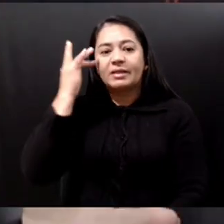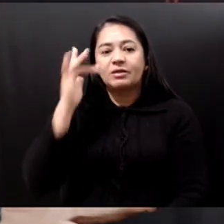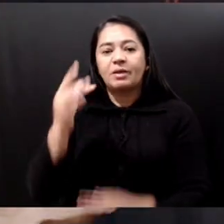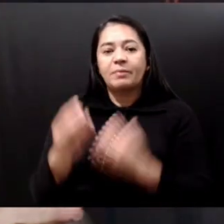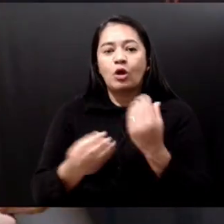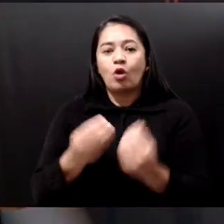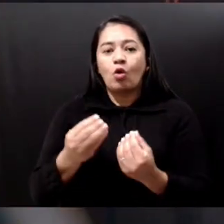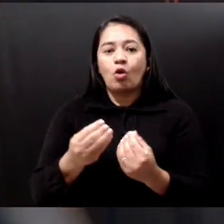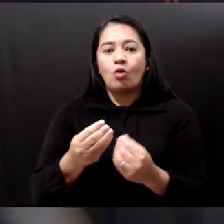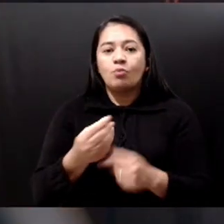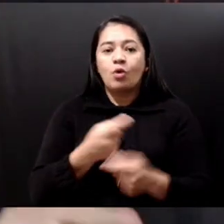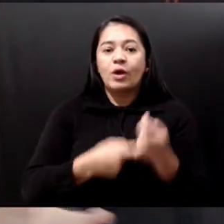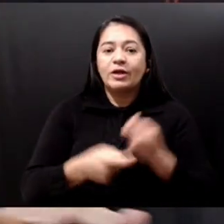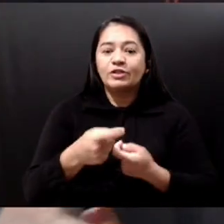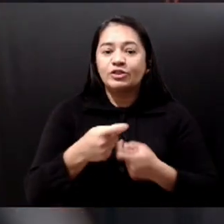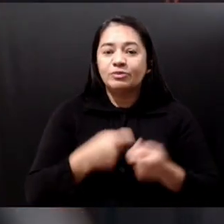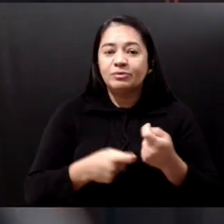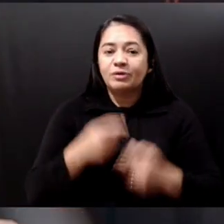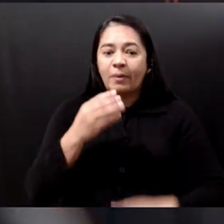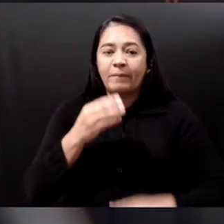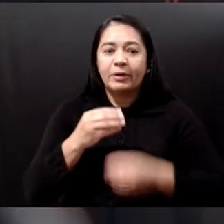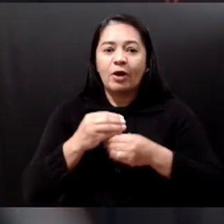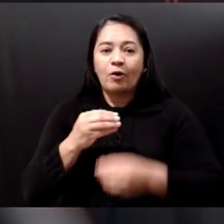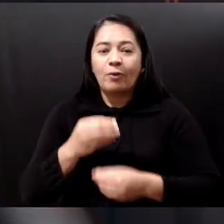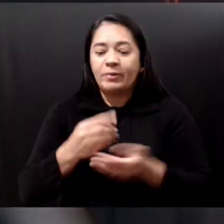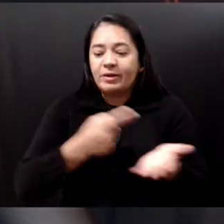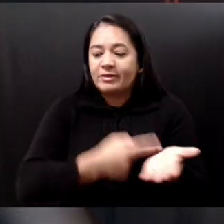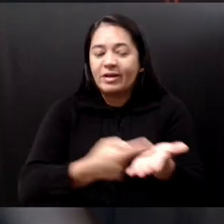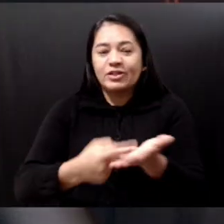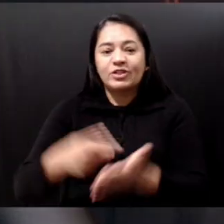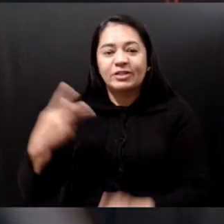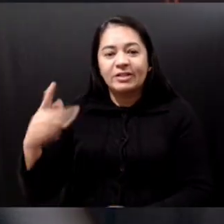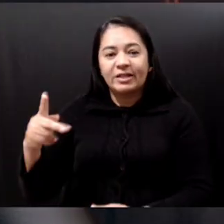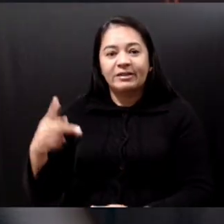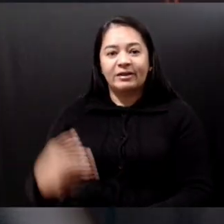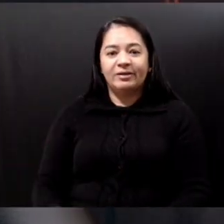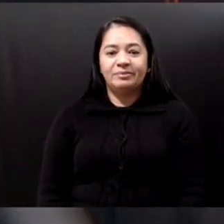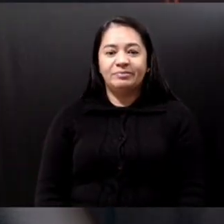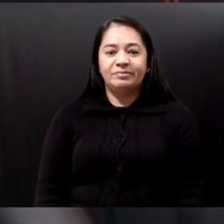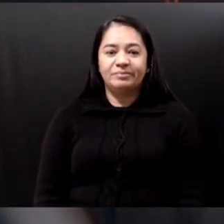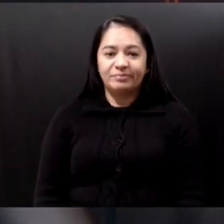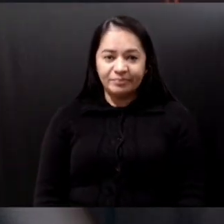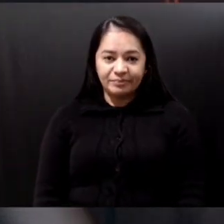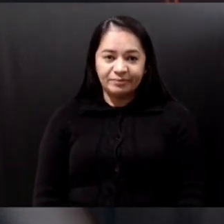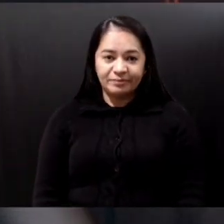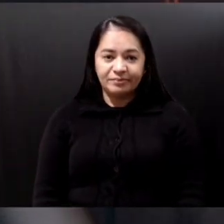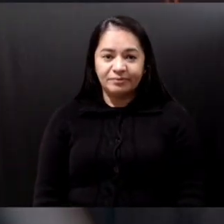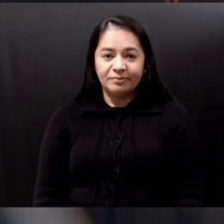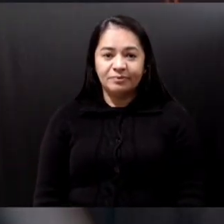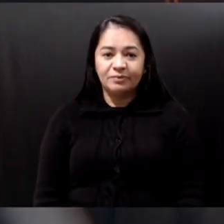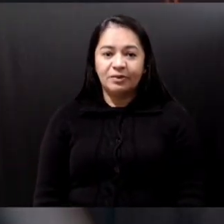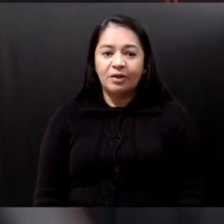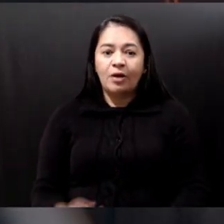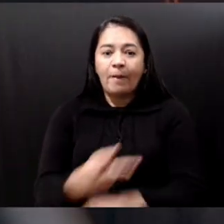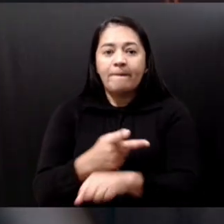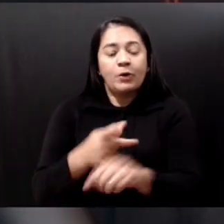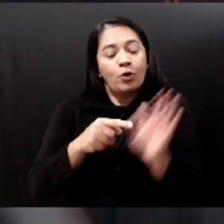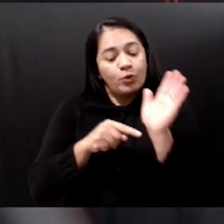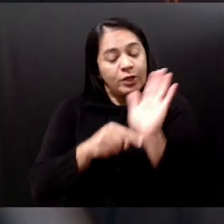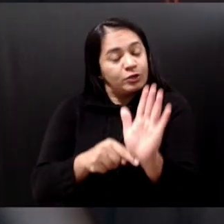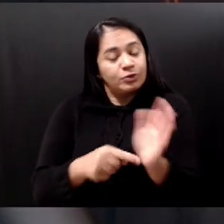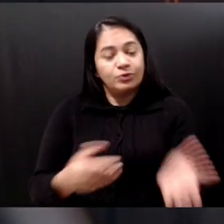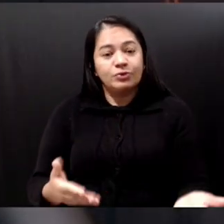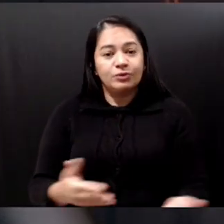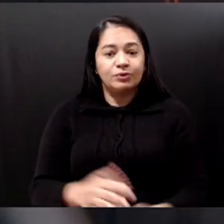para completar a agenda dela, para fazer a agenda dela lotar. Eh, Gente, procura ajuda, né? E não